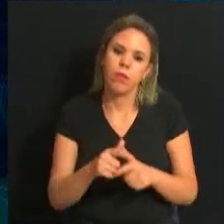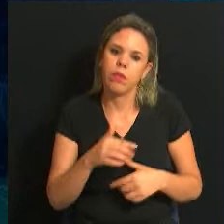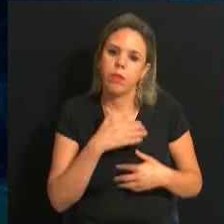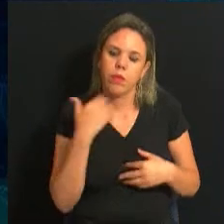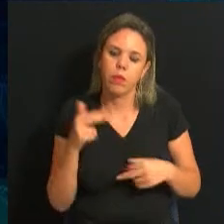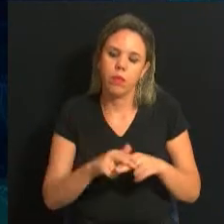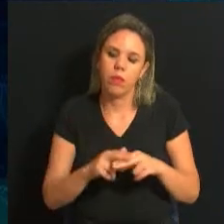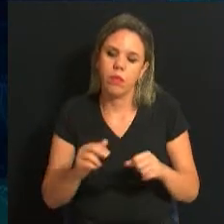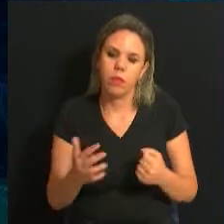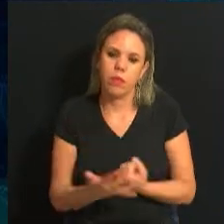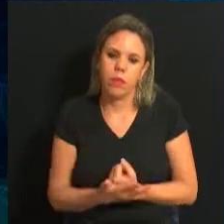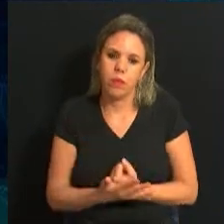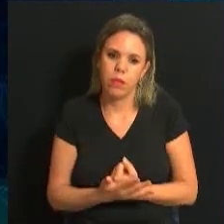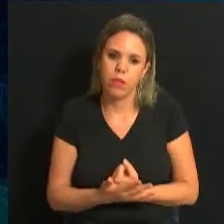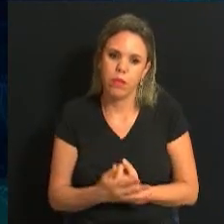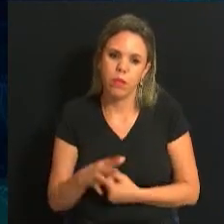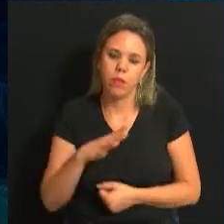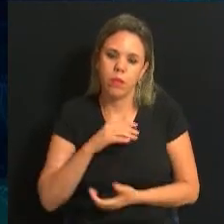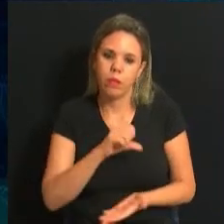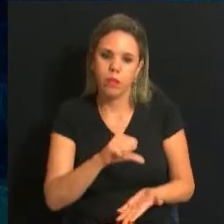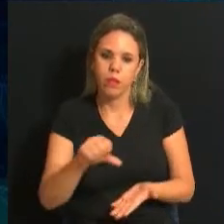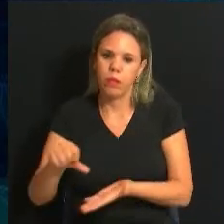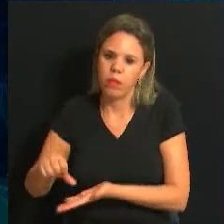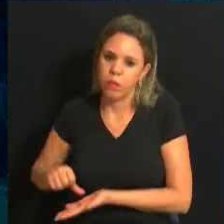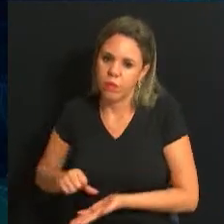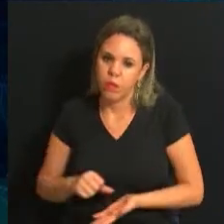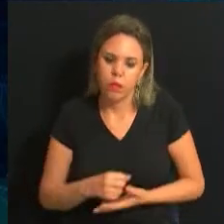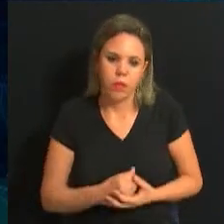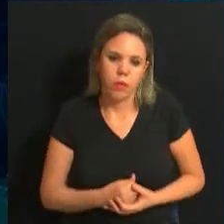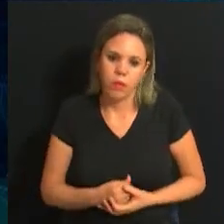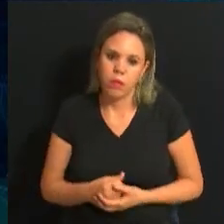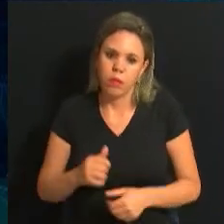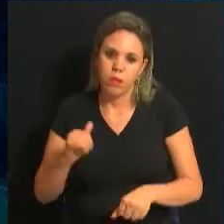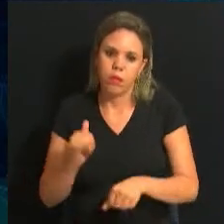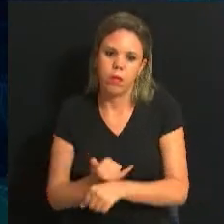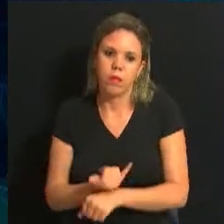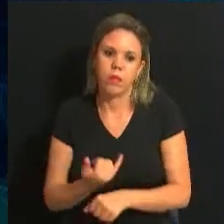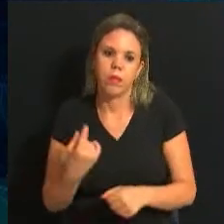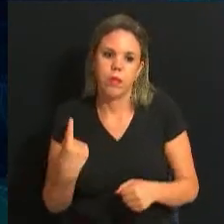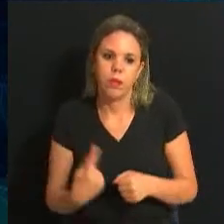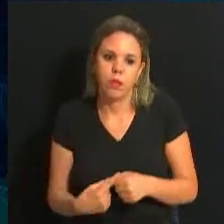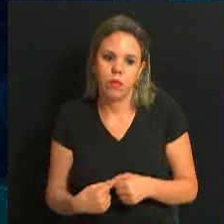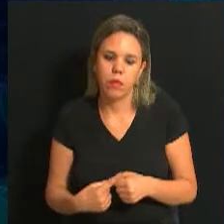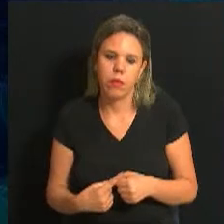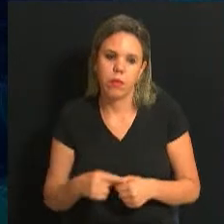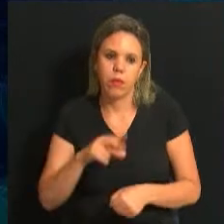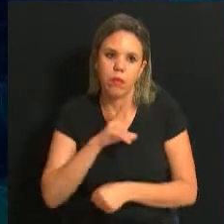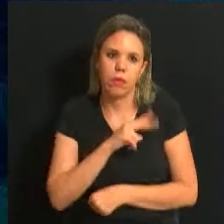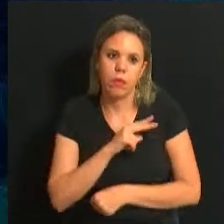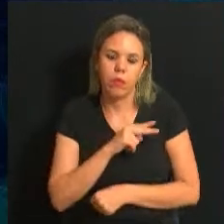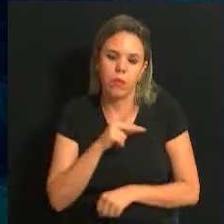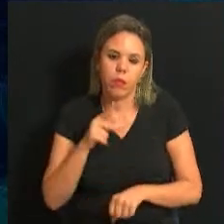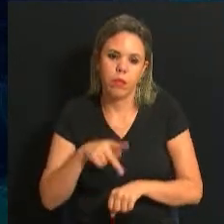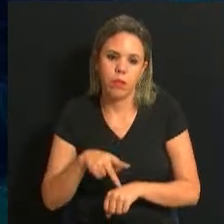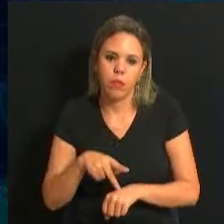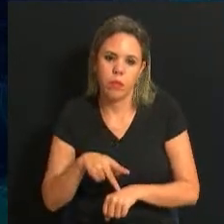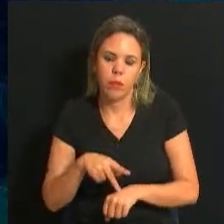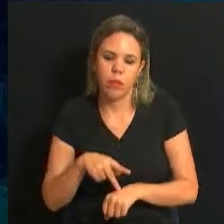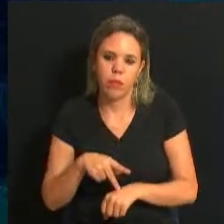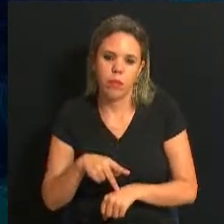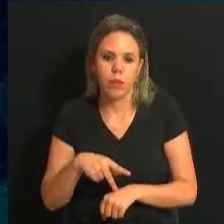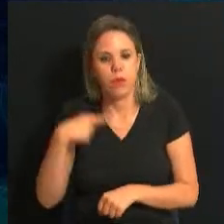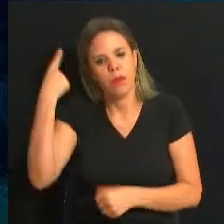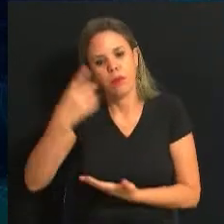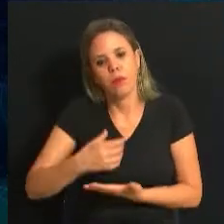à Covid aqui na nossa região são Jaguariúna, Cosmópolis, Arthur Nogueira, Pedreira, Santo Antônio de